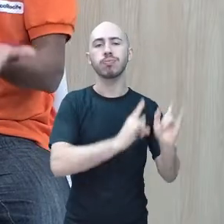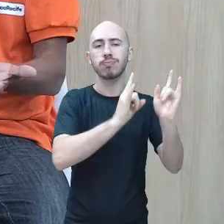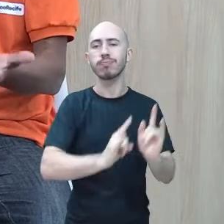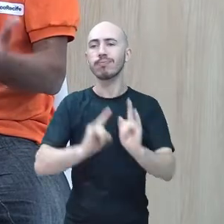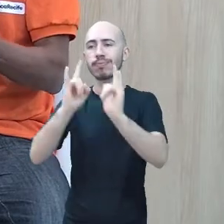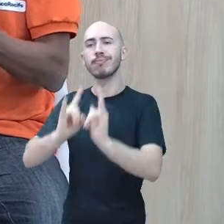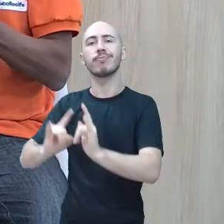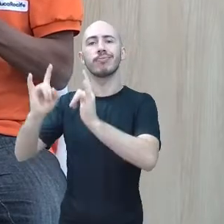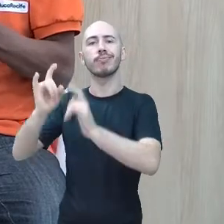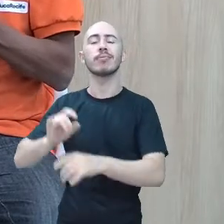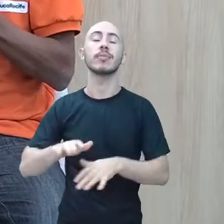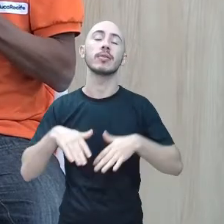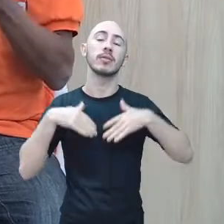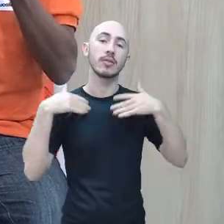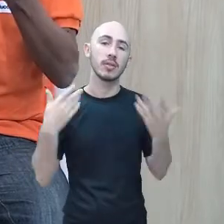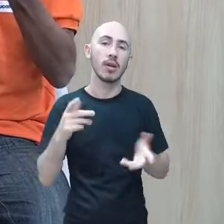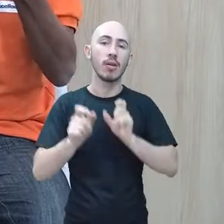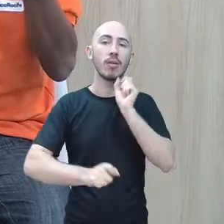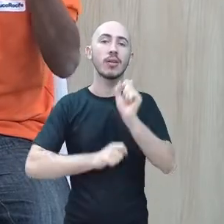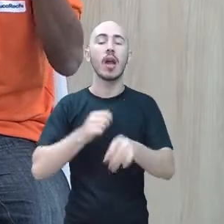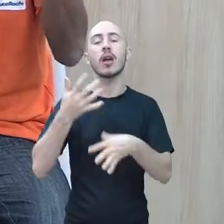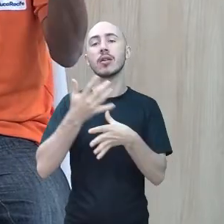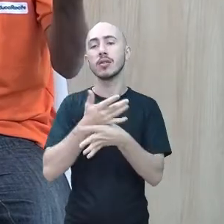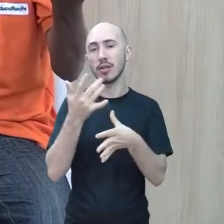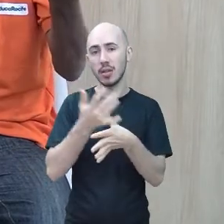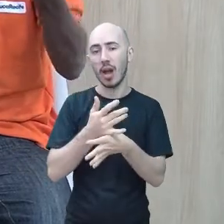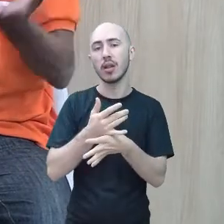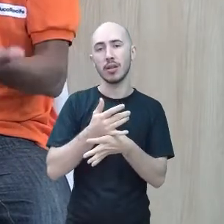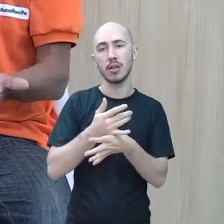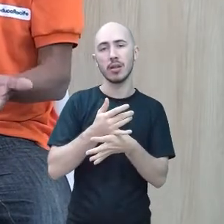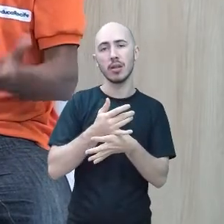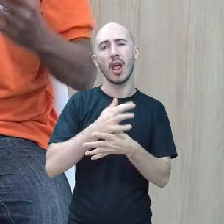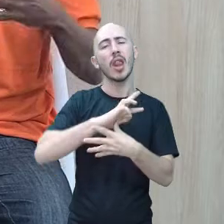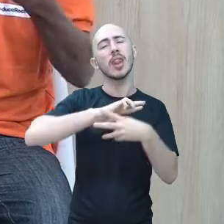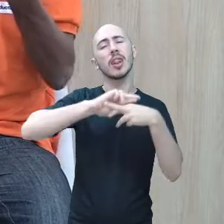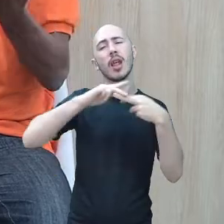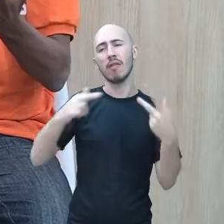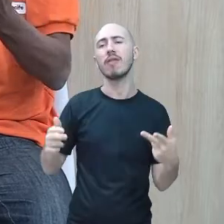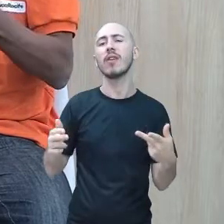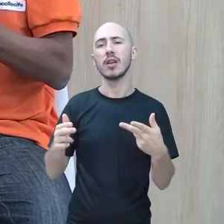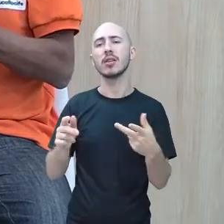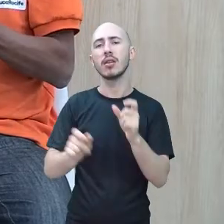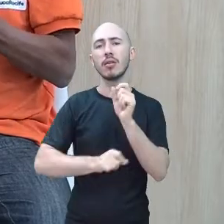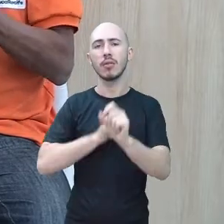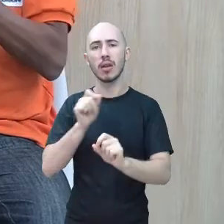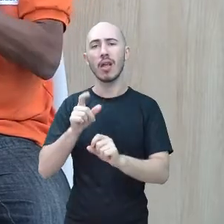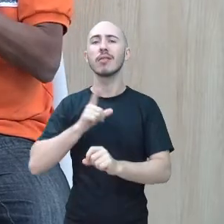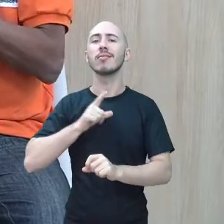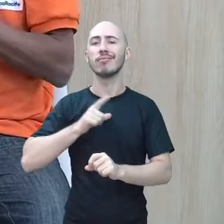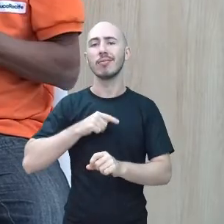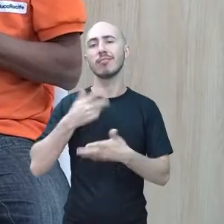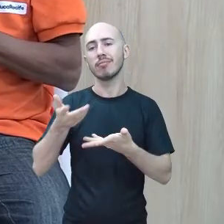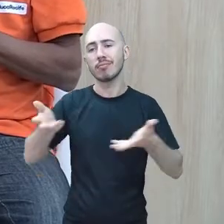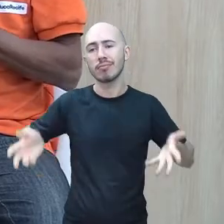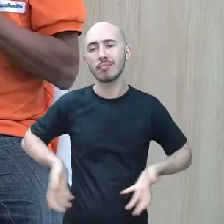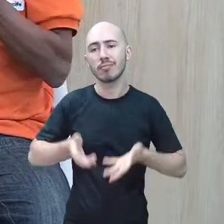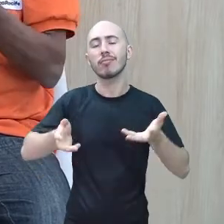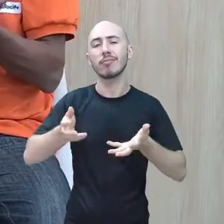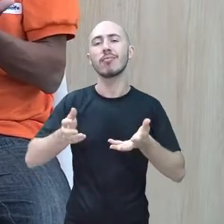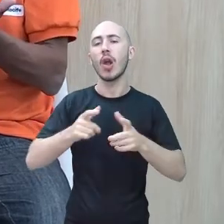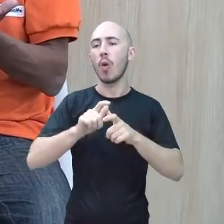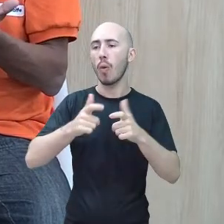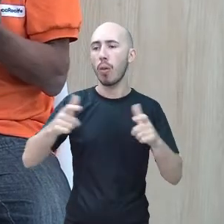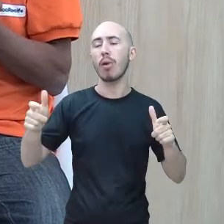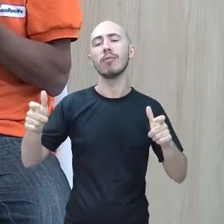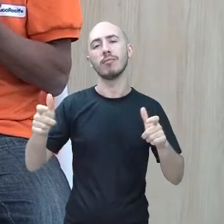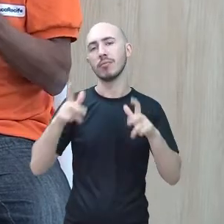e concretos. Mas as cidades, não só Recife, como as cidades, têm essa tendência de crescimento e vão